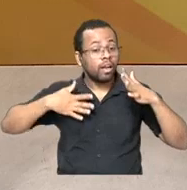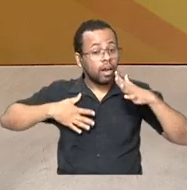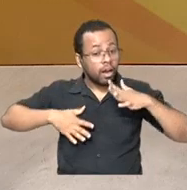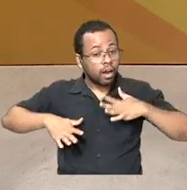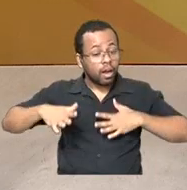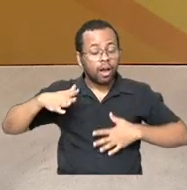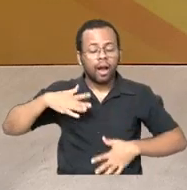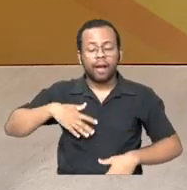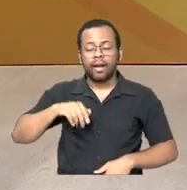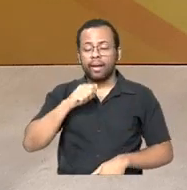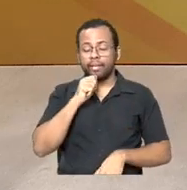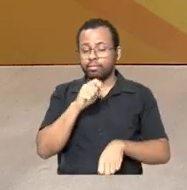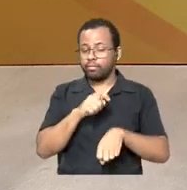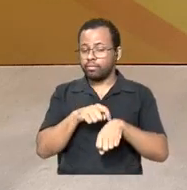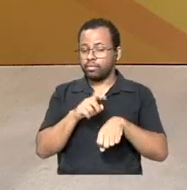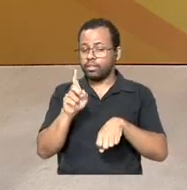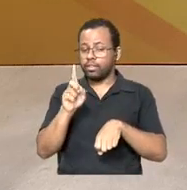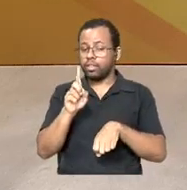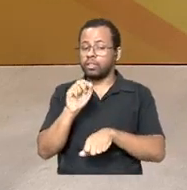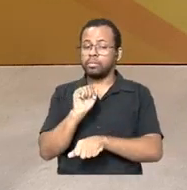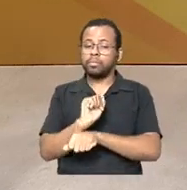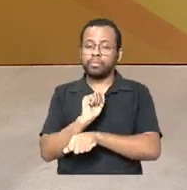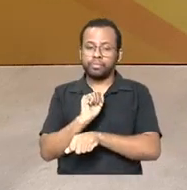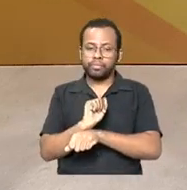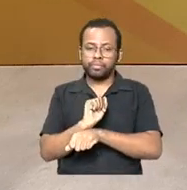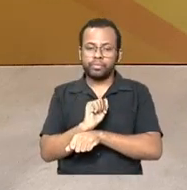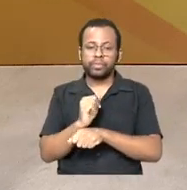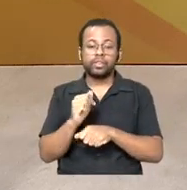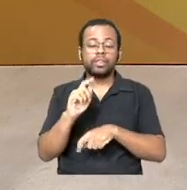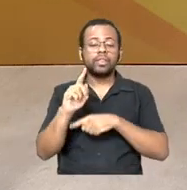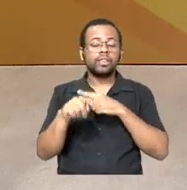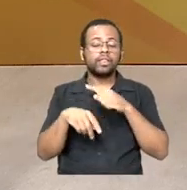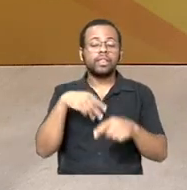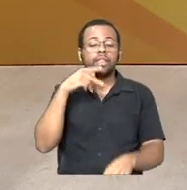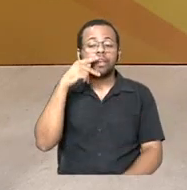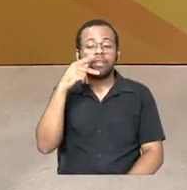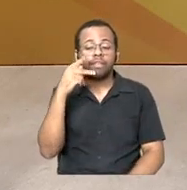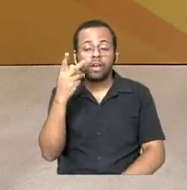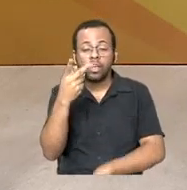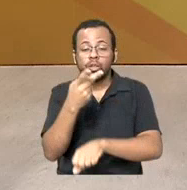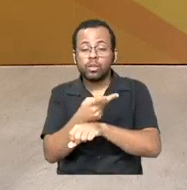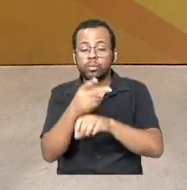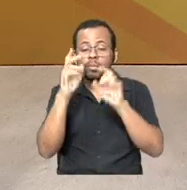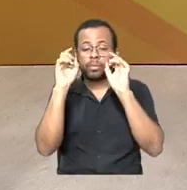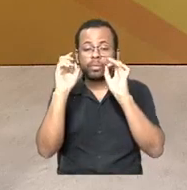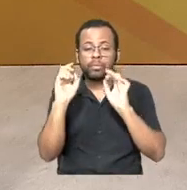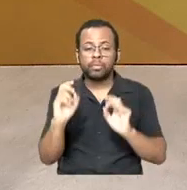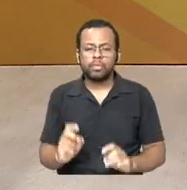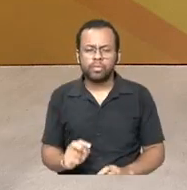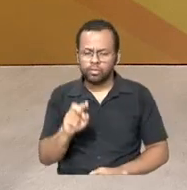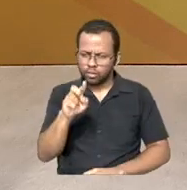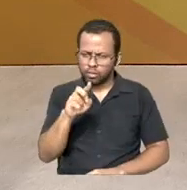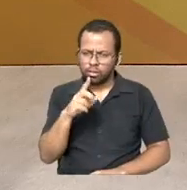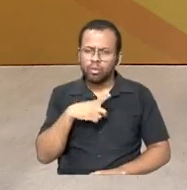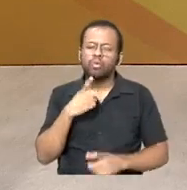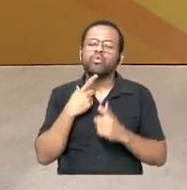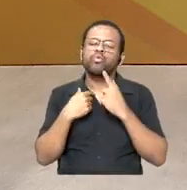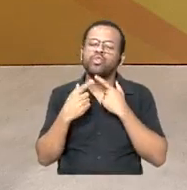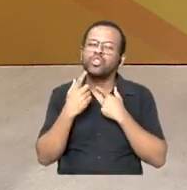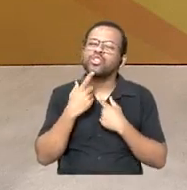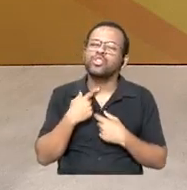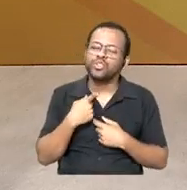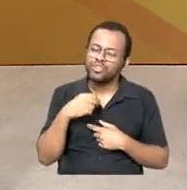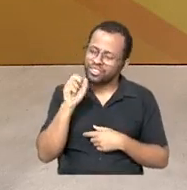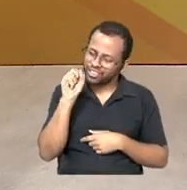que não chegou a hora a hora é daqui a pouco a hora de falar dessa premiação da semana que vem você ficou com vontade Fala a verdade